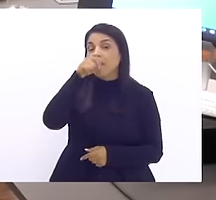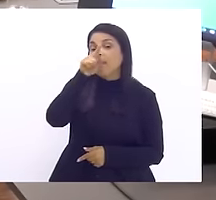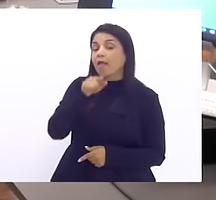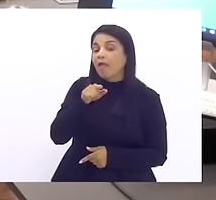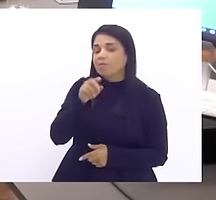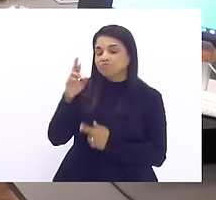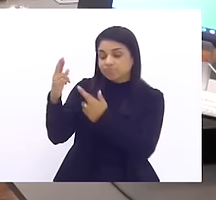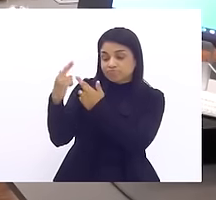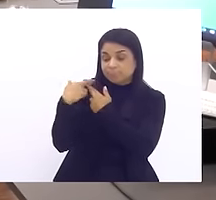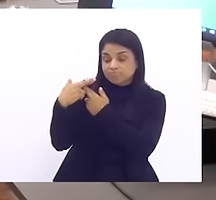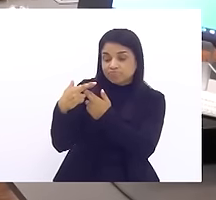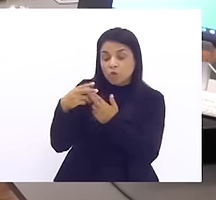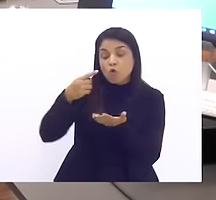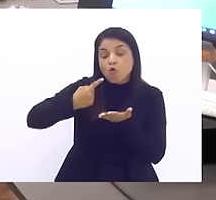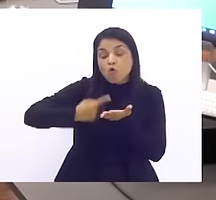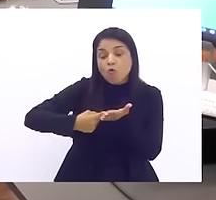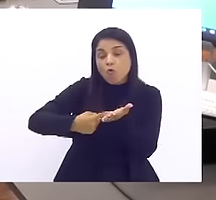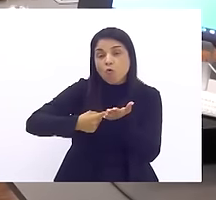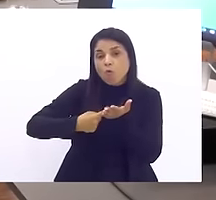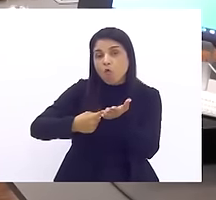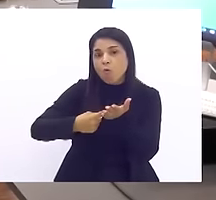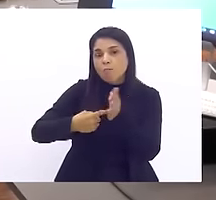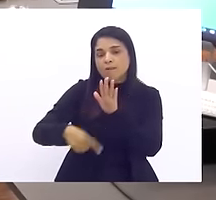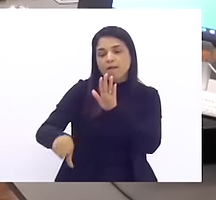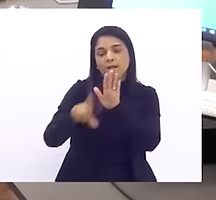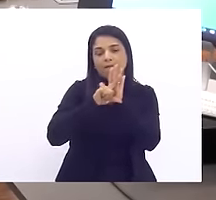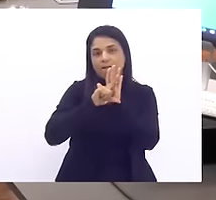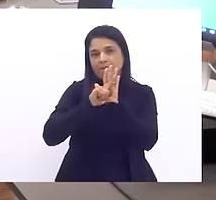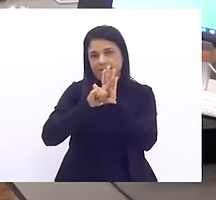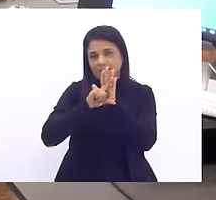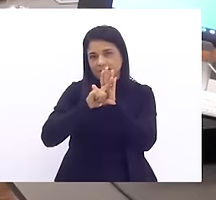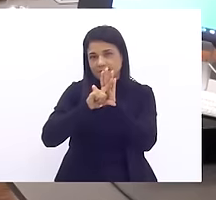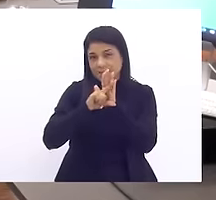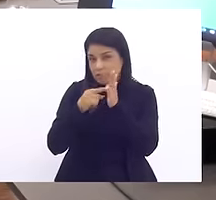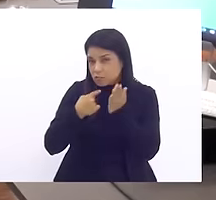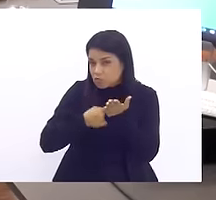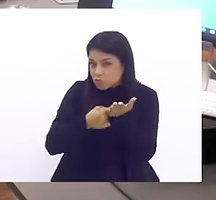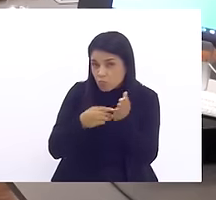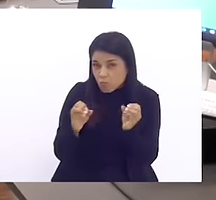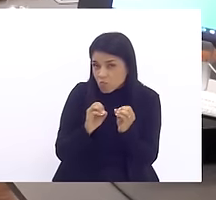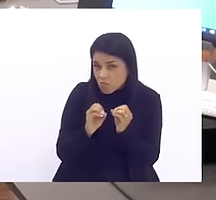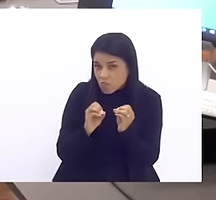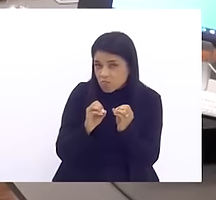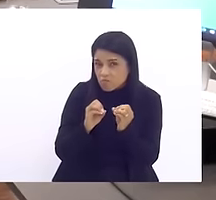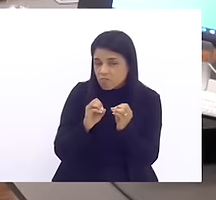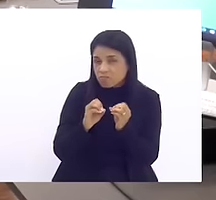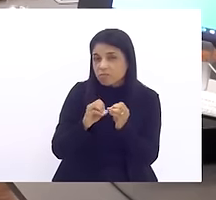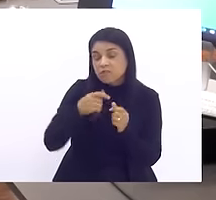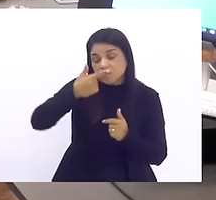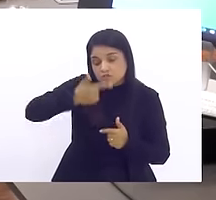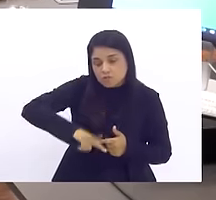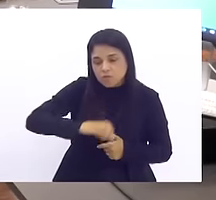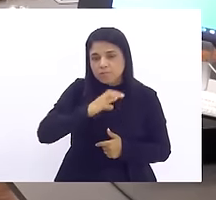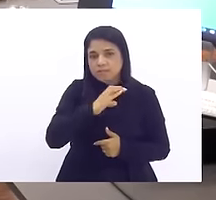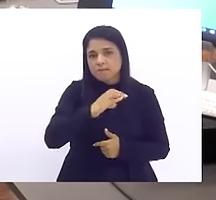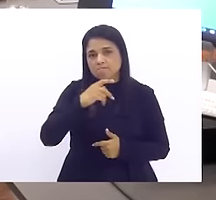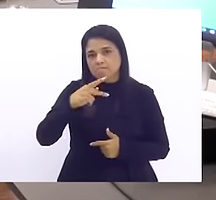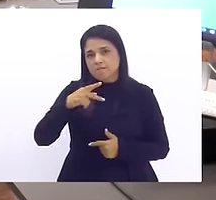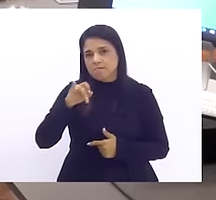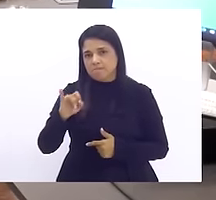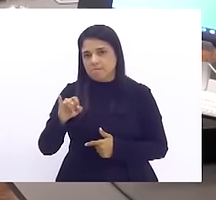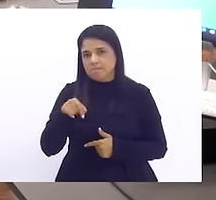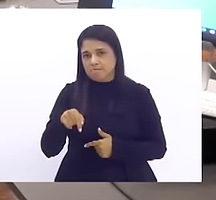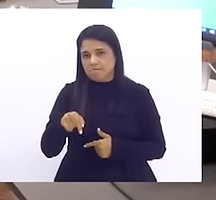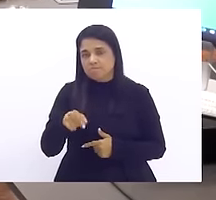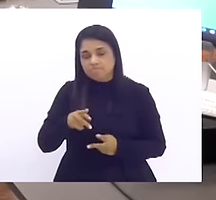na ponta estão cumprindo aquilo que diz a lei se não estiver cumprindo a gente vai abrir outra CPI a gente vai